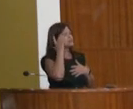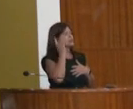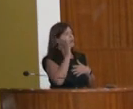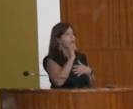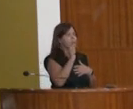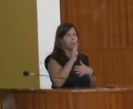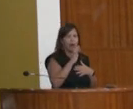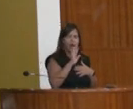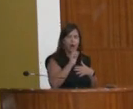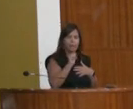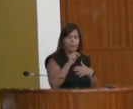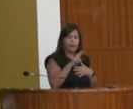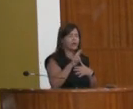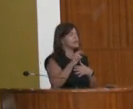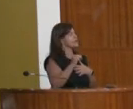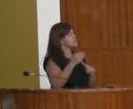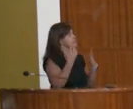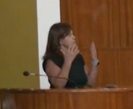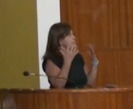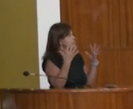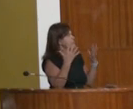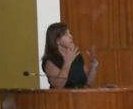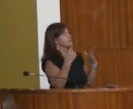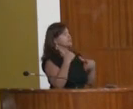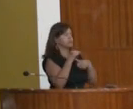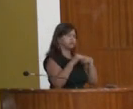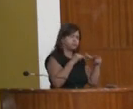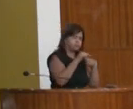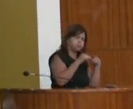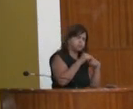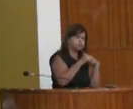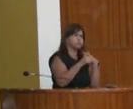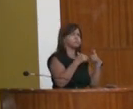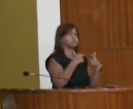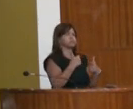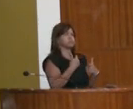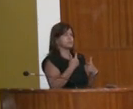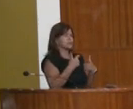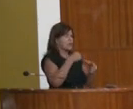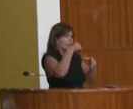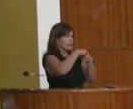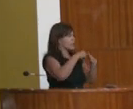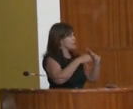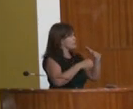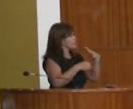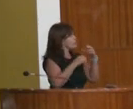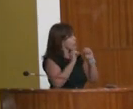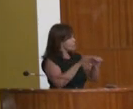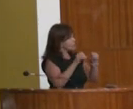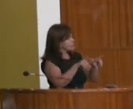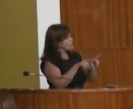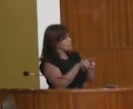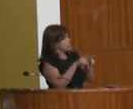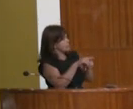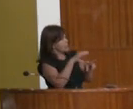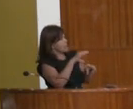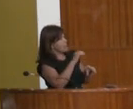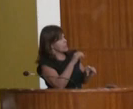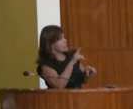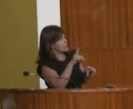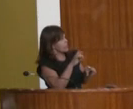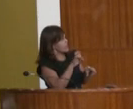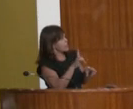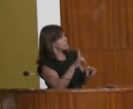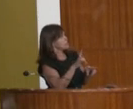Parabéns, Beth, pelo trabalho que você desenvolve, tanto na Secretaria de Educação, como na SMAC, como no CAPED. Em